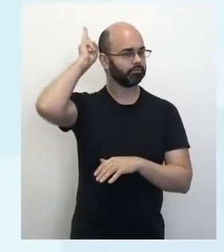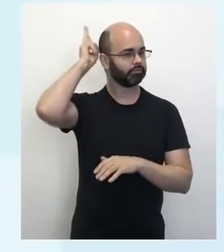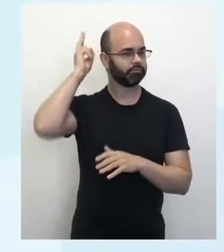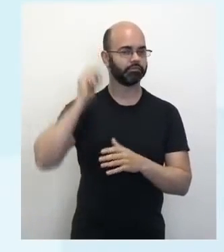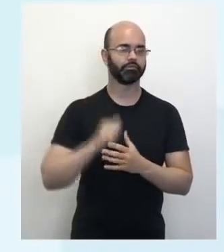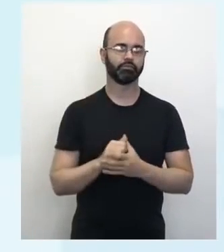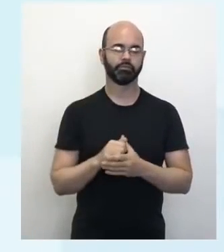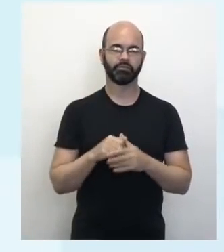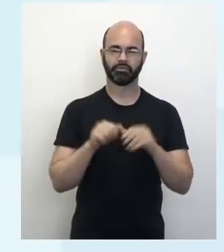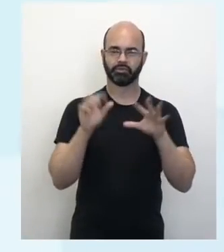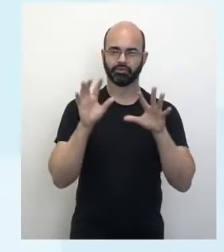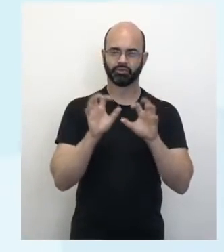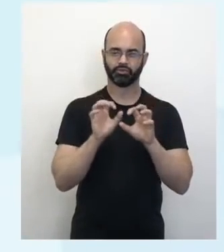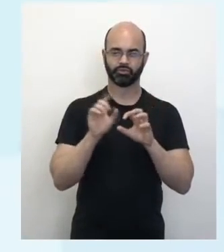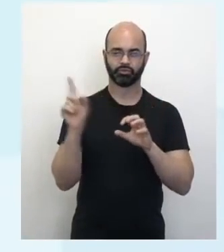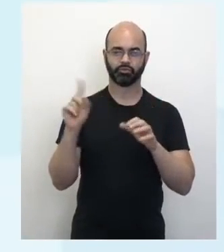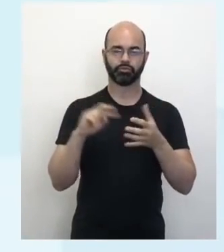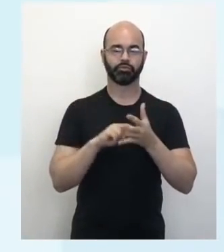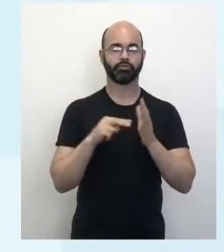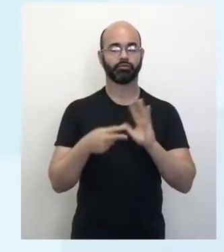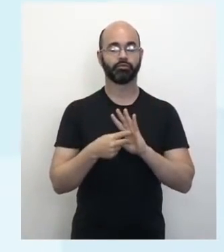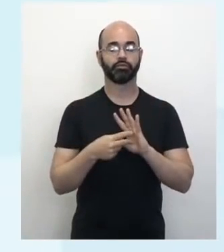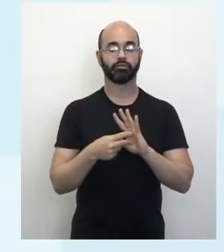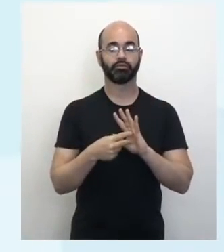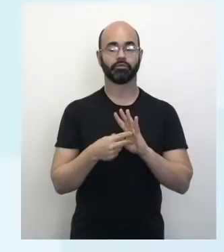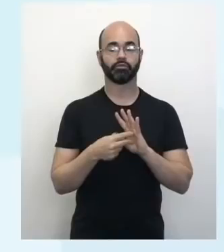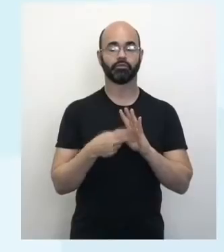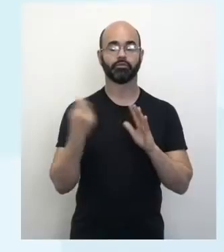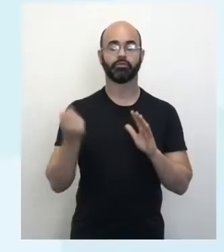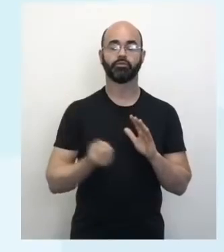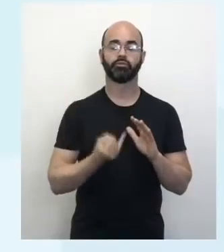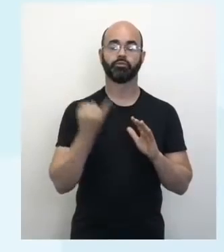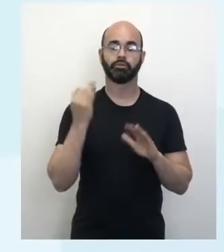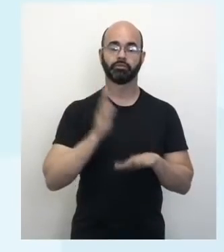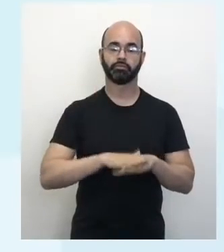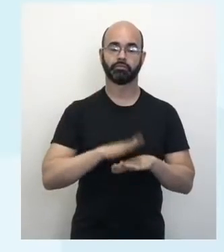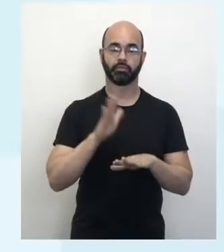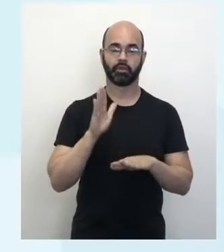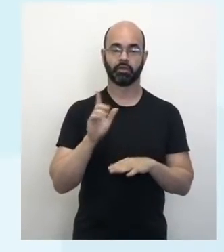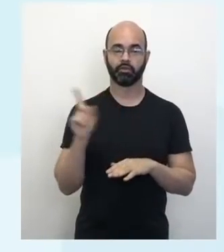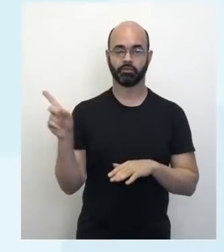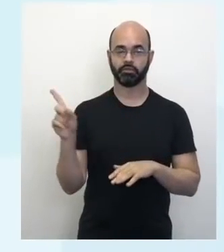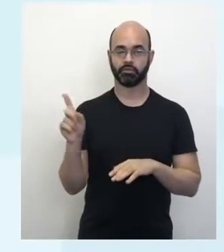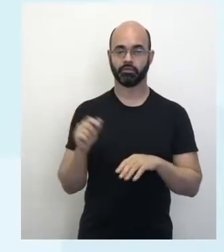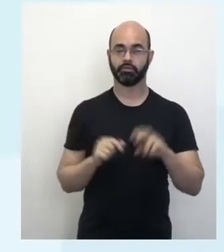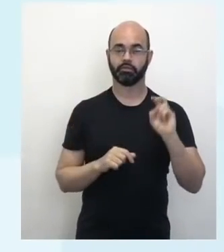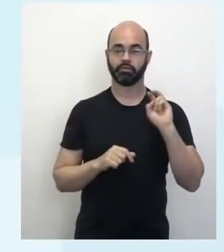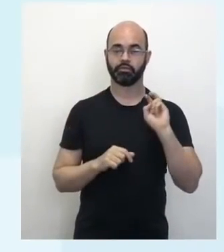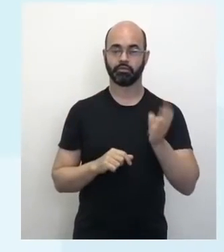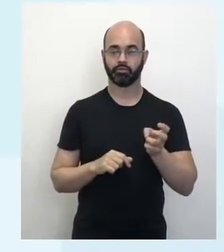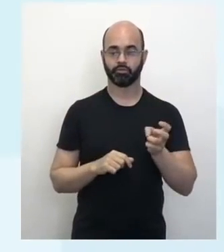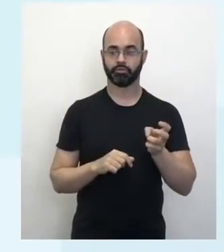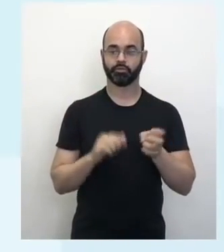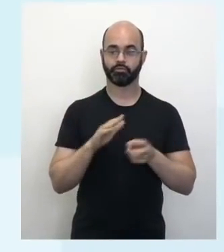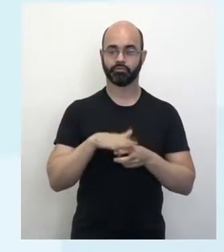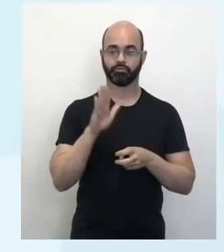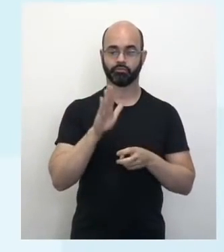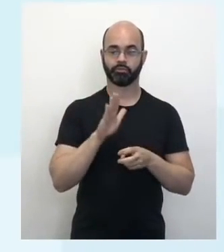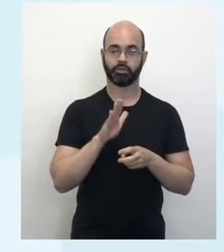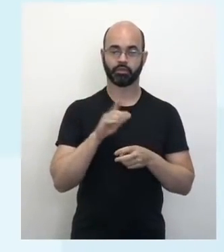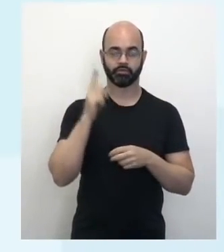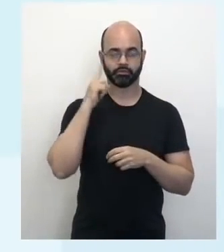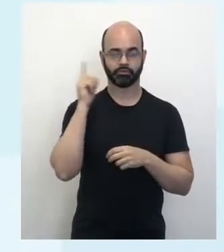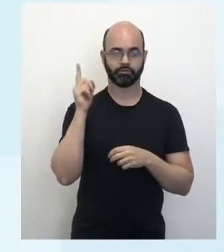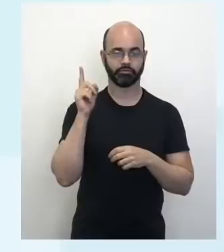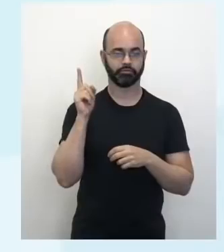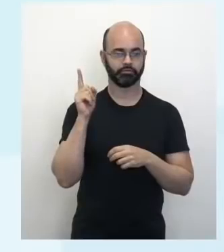mais escuro, maior a quantidade, né, dessa população indígena, acima de 5.000 habitantes. Né? Então nós temos a